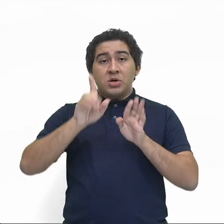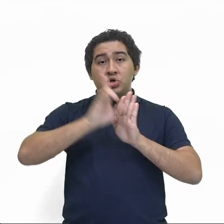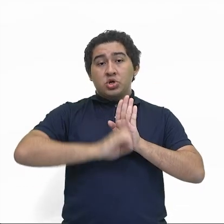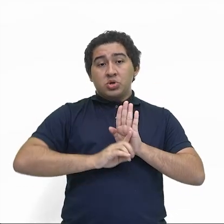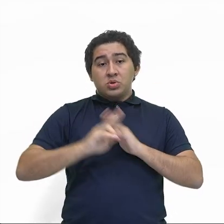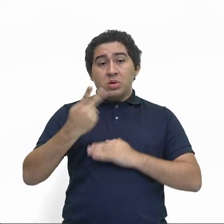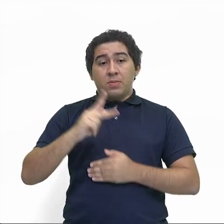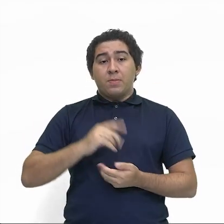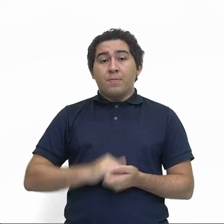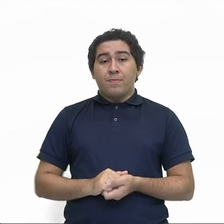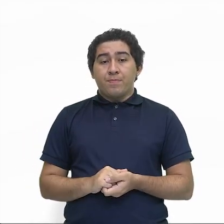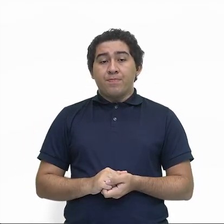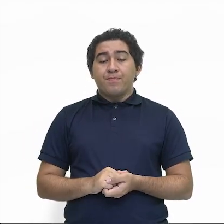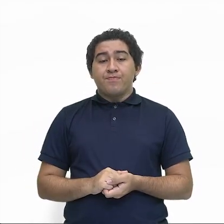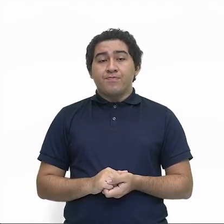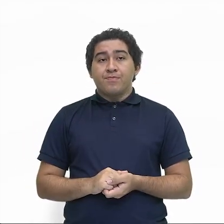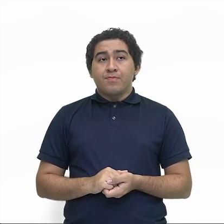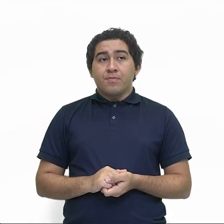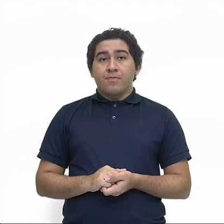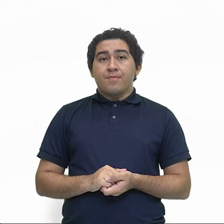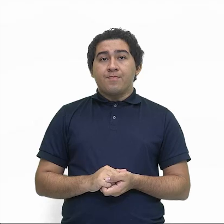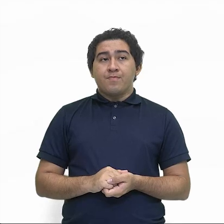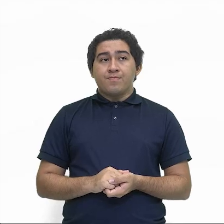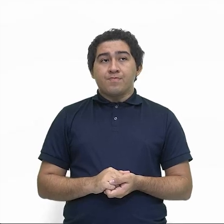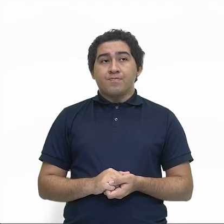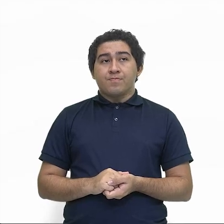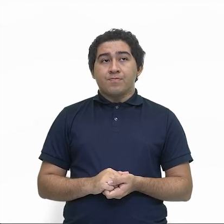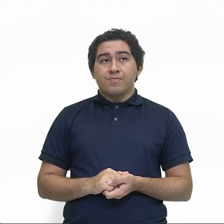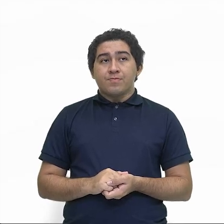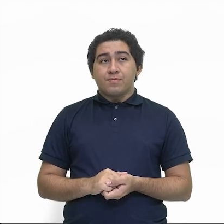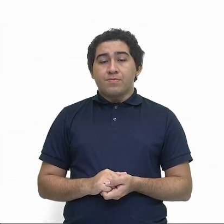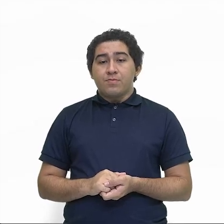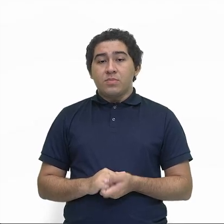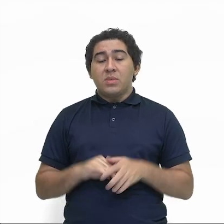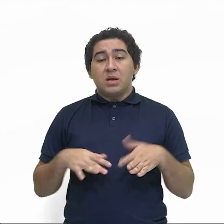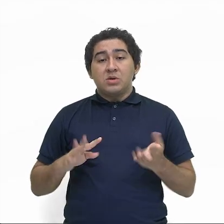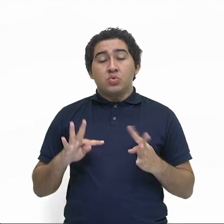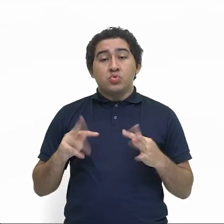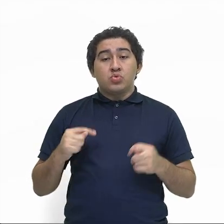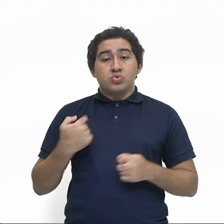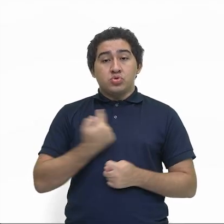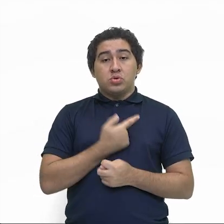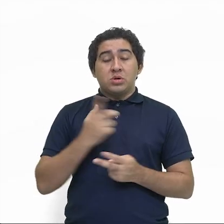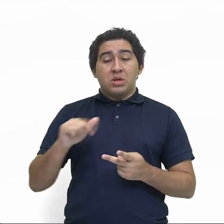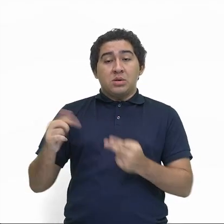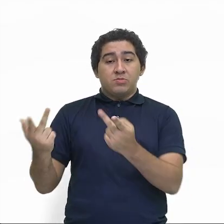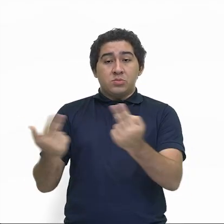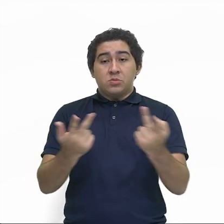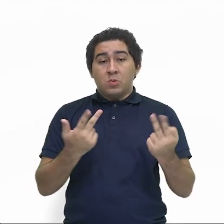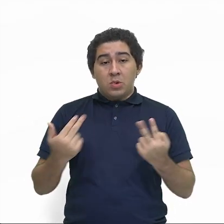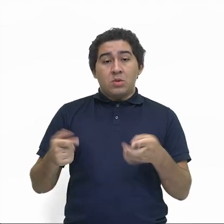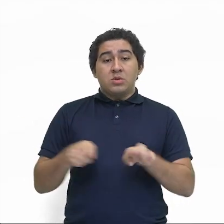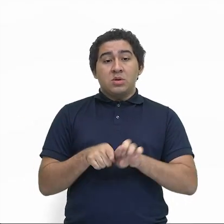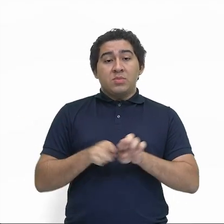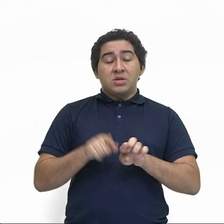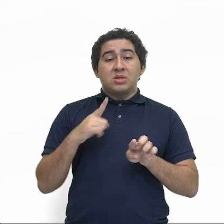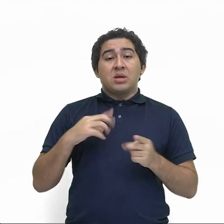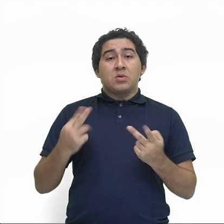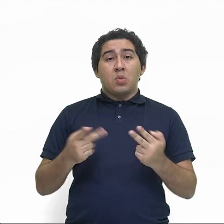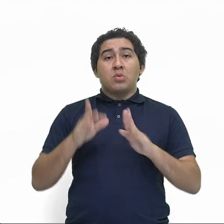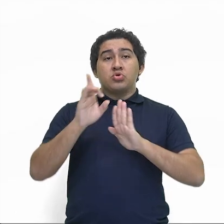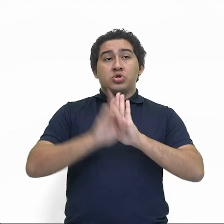ok? Então nós temos, todos nós somos iguais e todos nós temos o